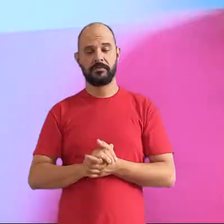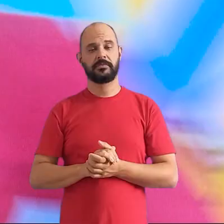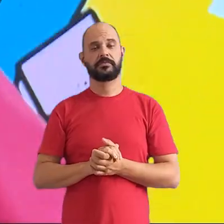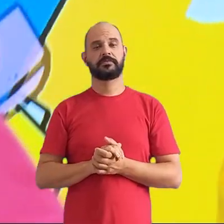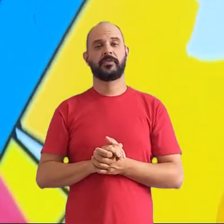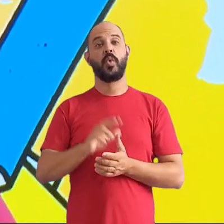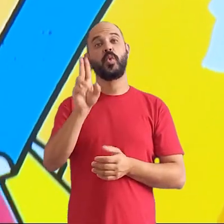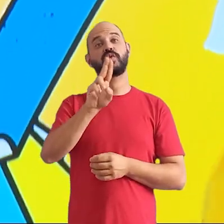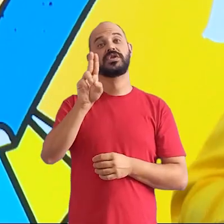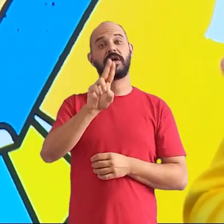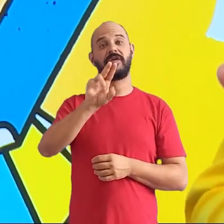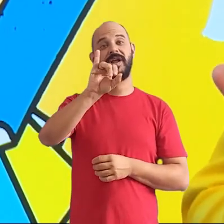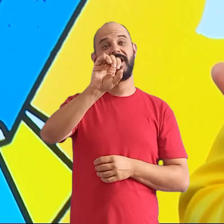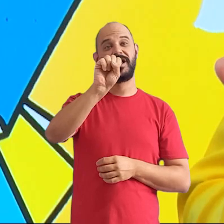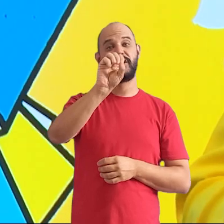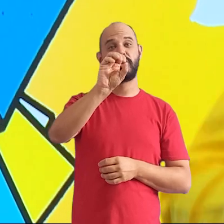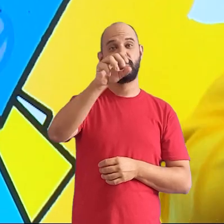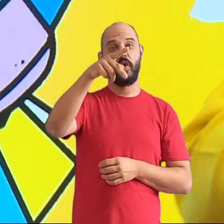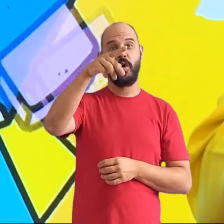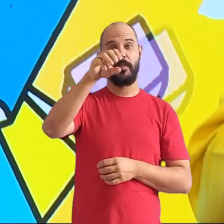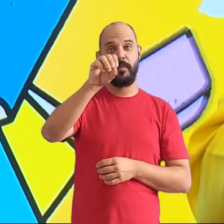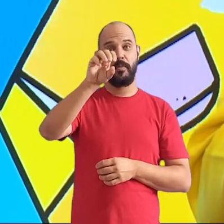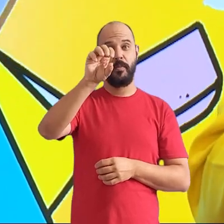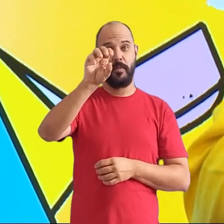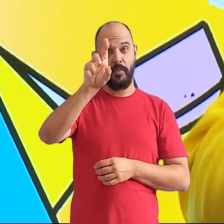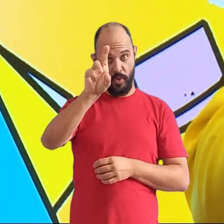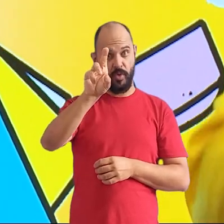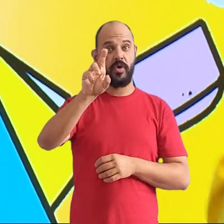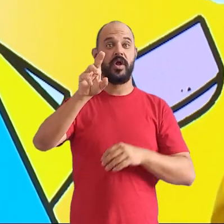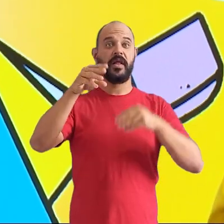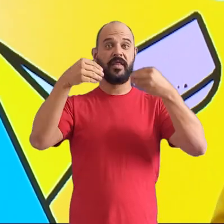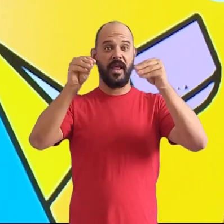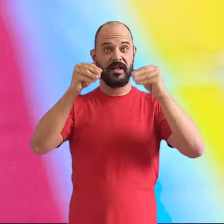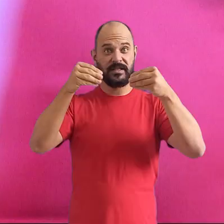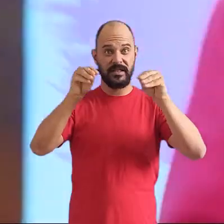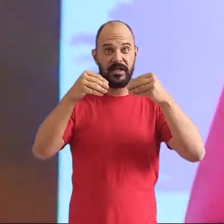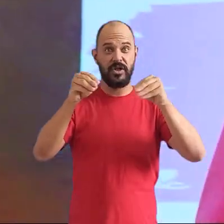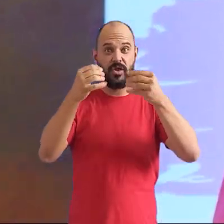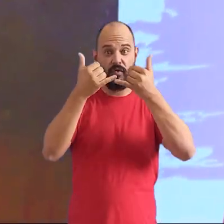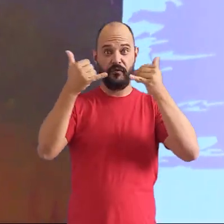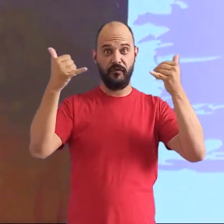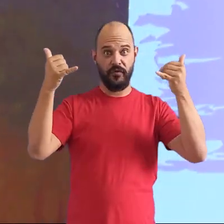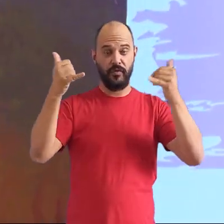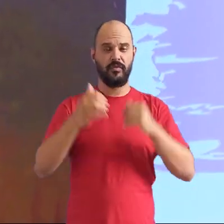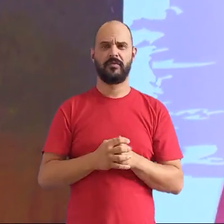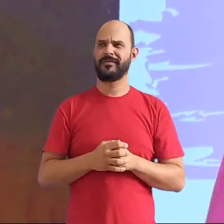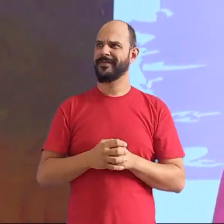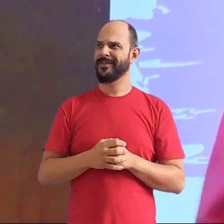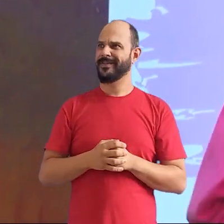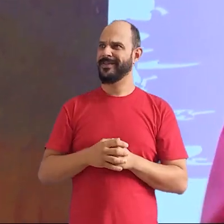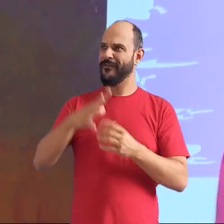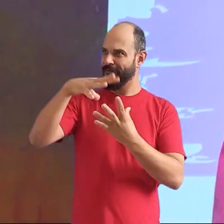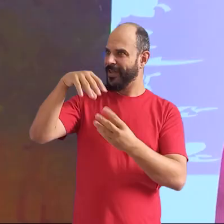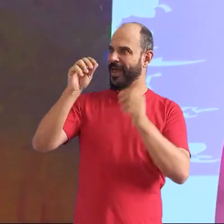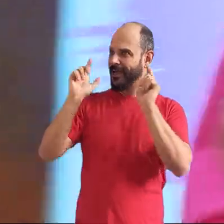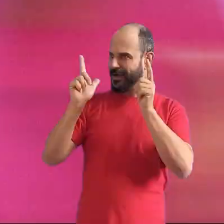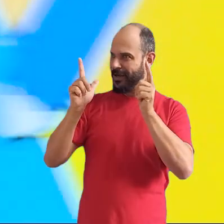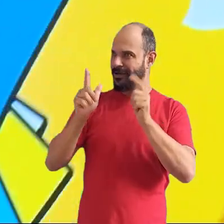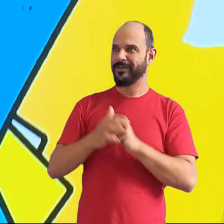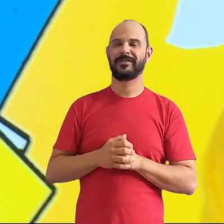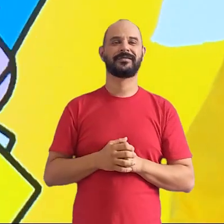seria? Usando isopor, tecido e um fio de nylon. Um fantasminha